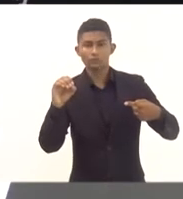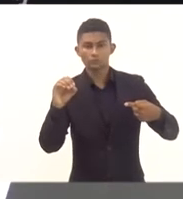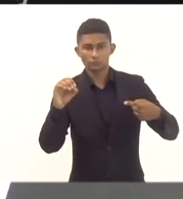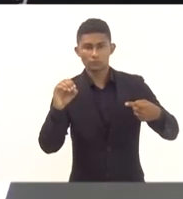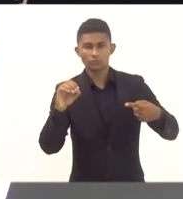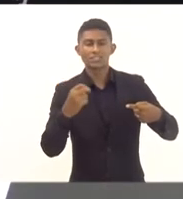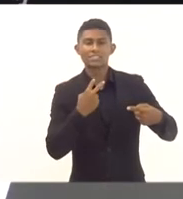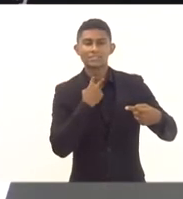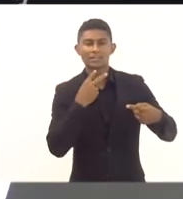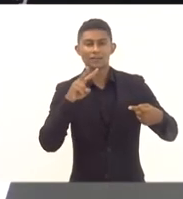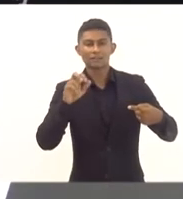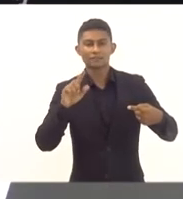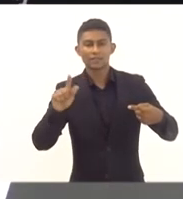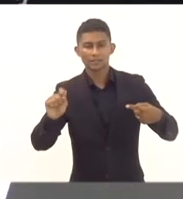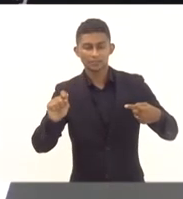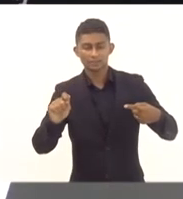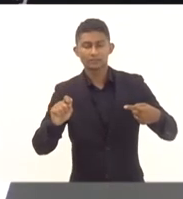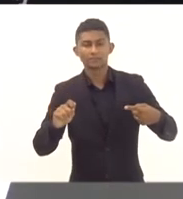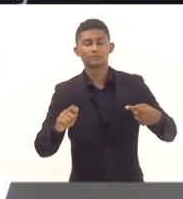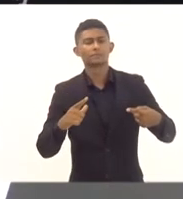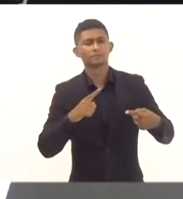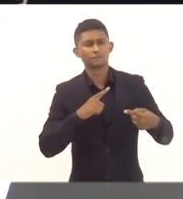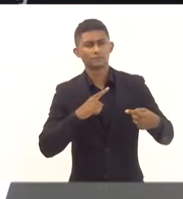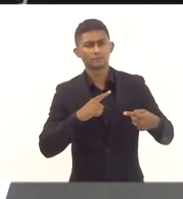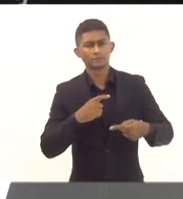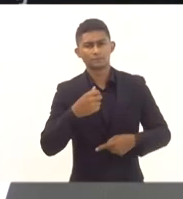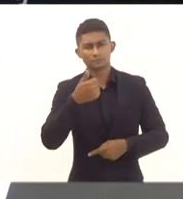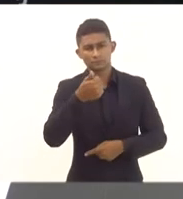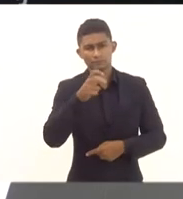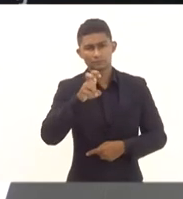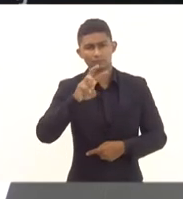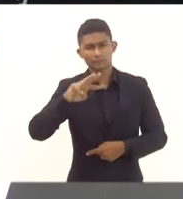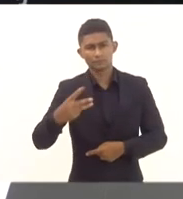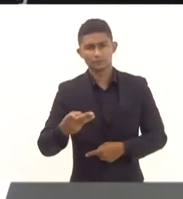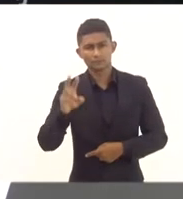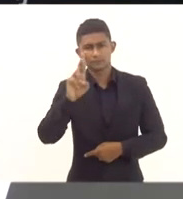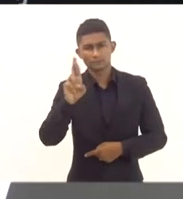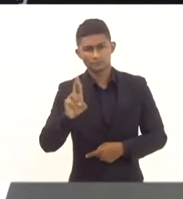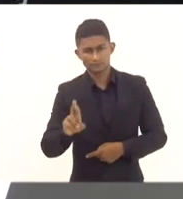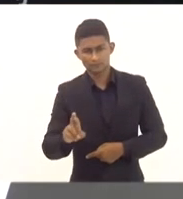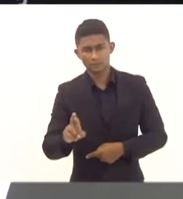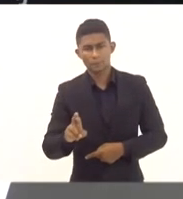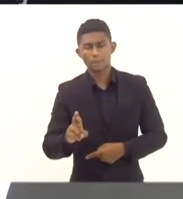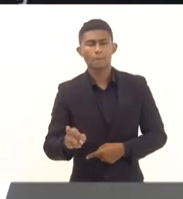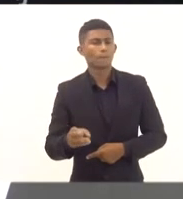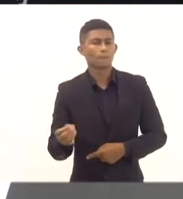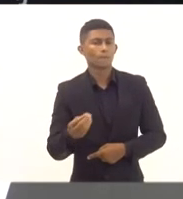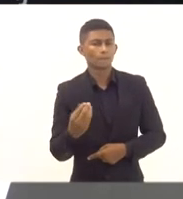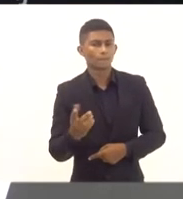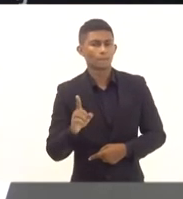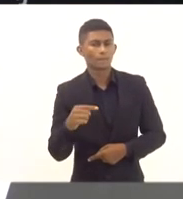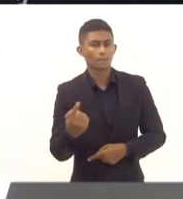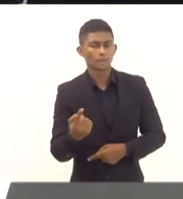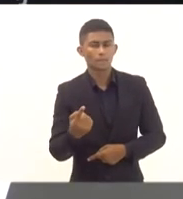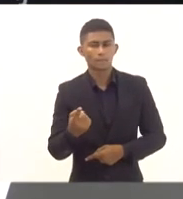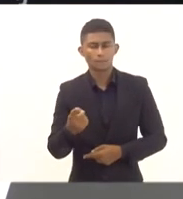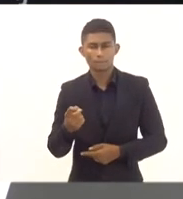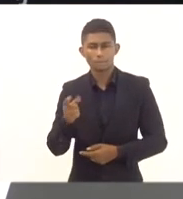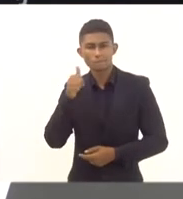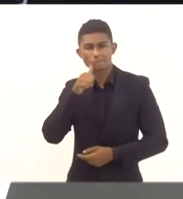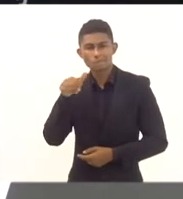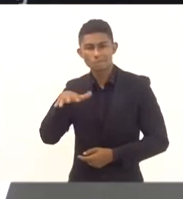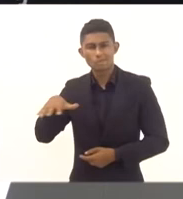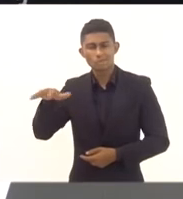eu não me engano são quase 15 milhões de reais a Fátima que a gente possa fazer eu vou colher o na